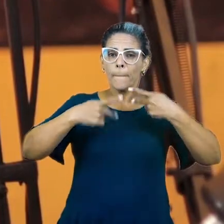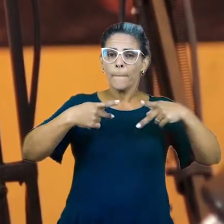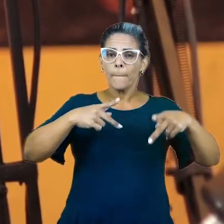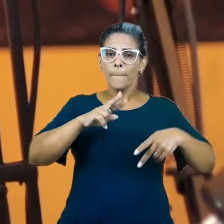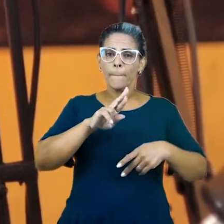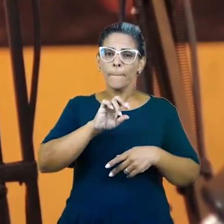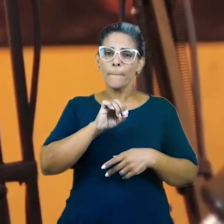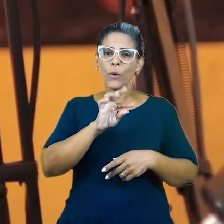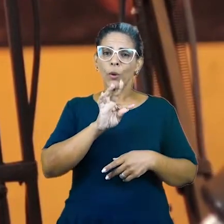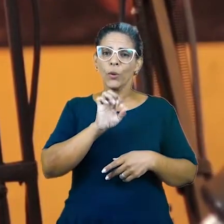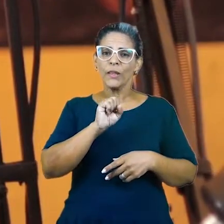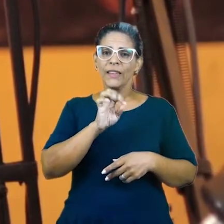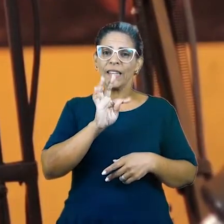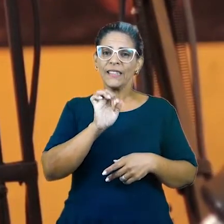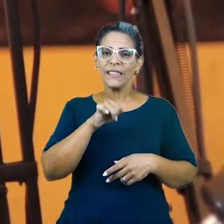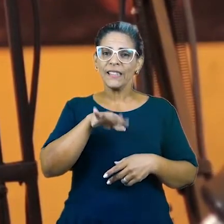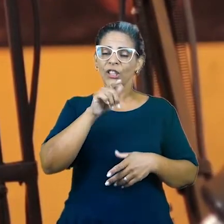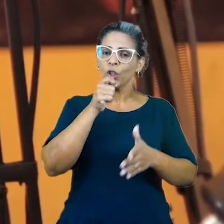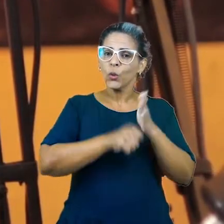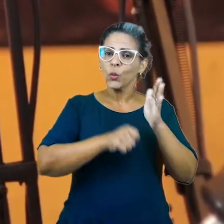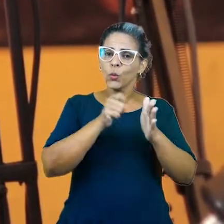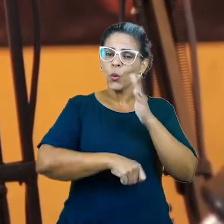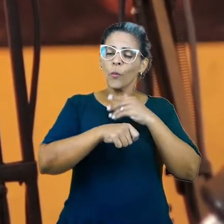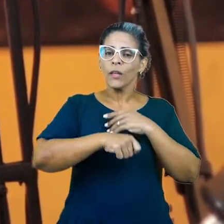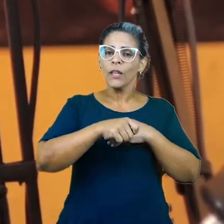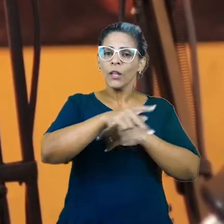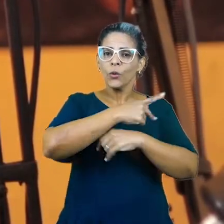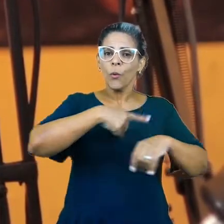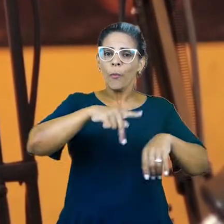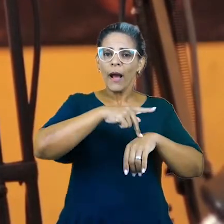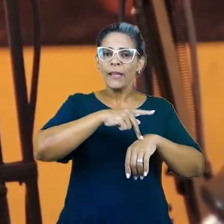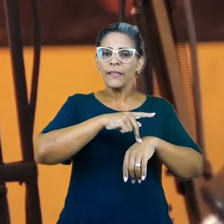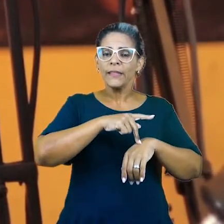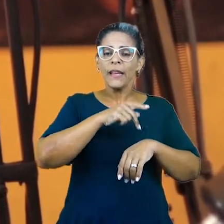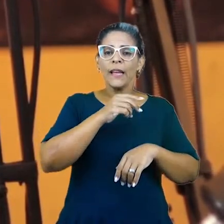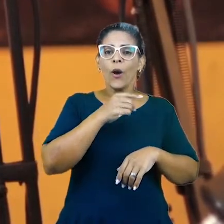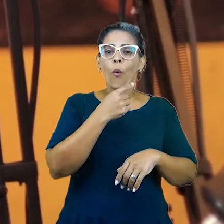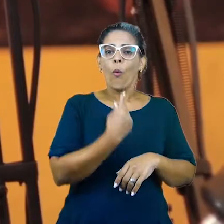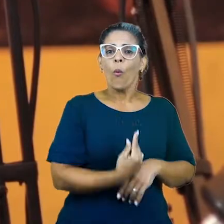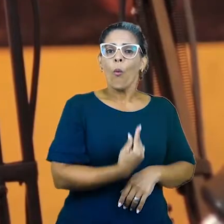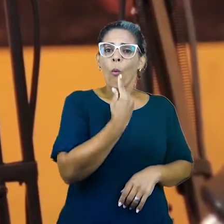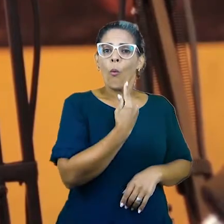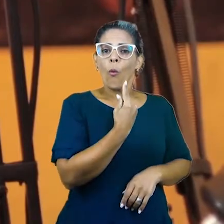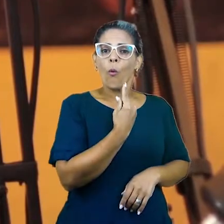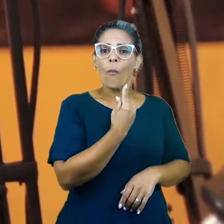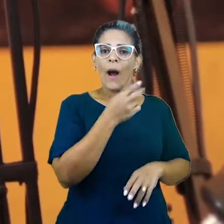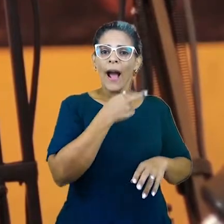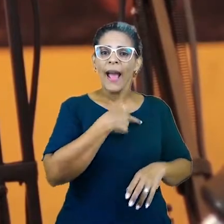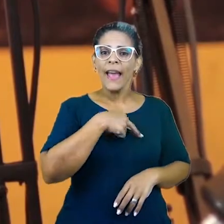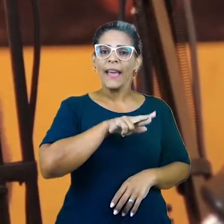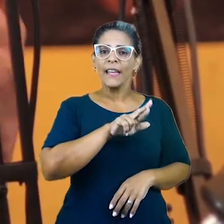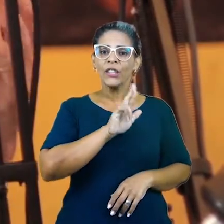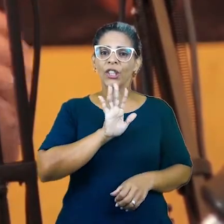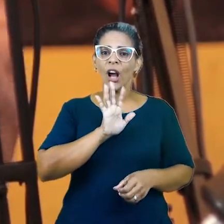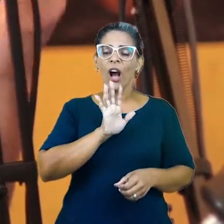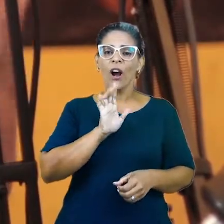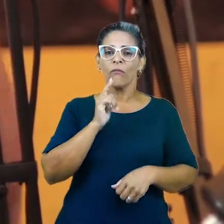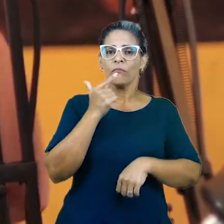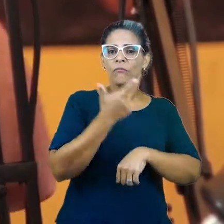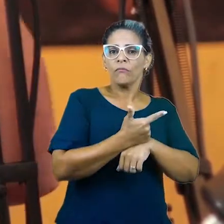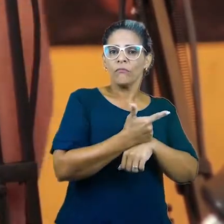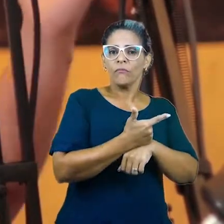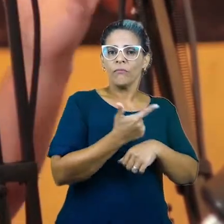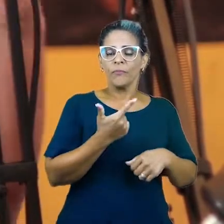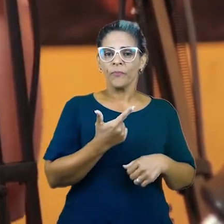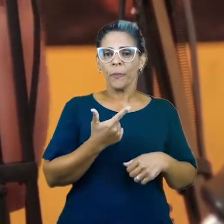lutou nesse país para que o país não tivesse uma religião que fosse imposta para os demais, que é o que nós chamamos de laicidade. Quando a